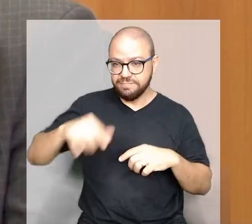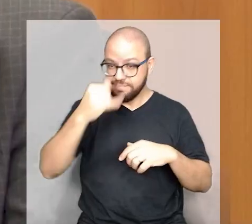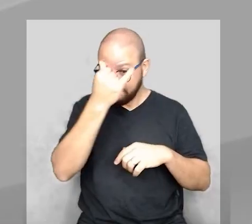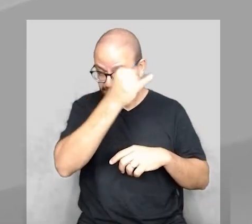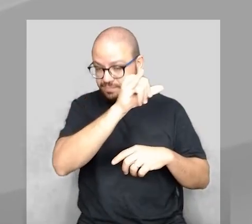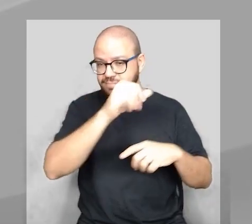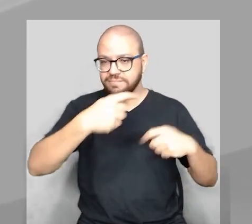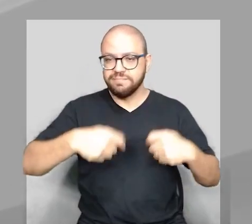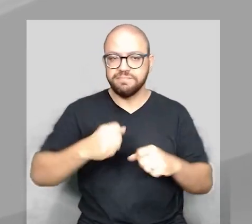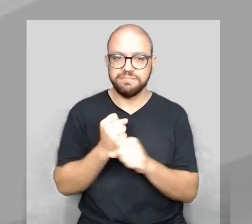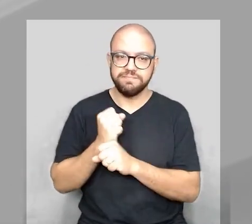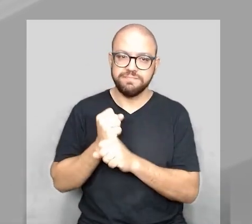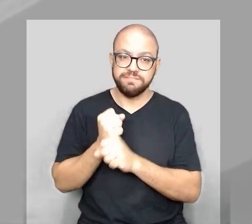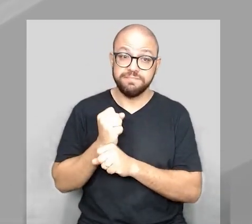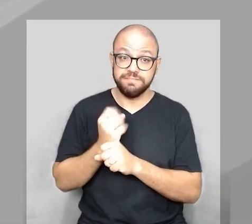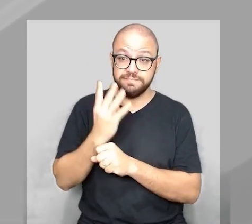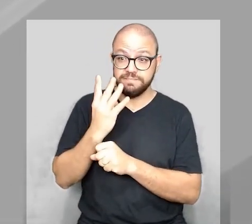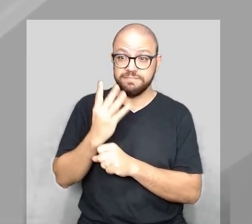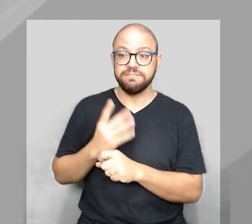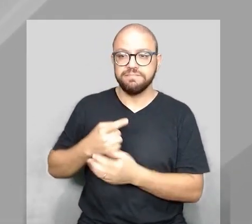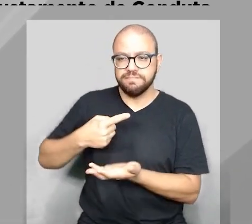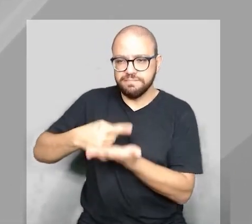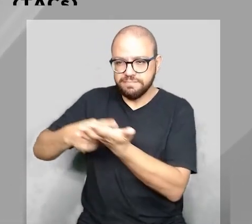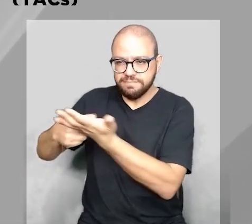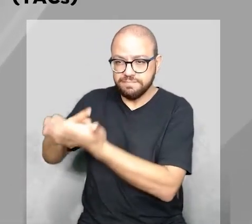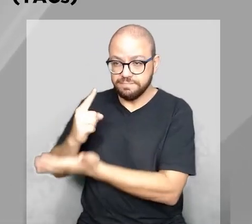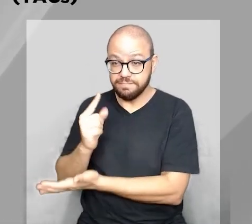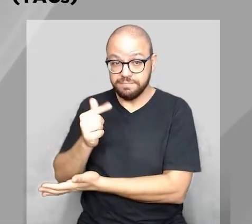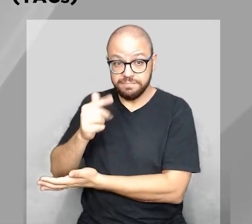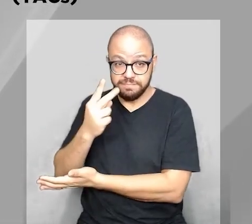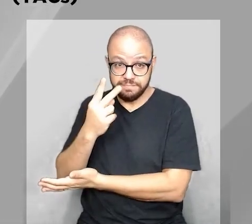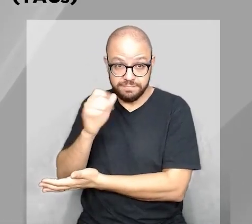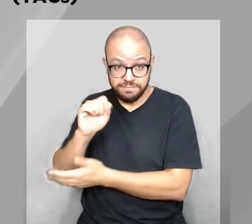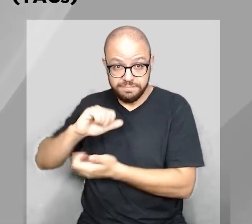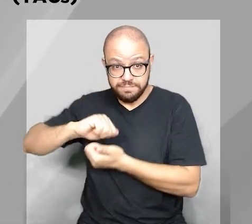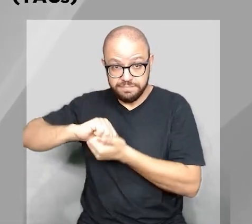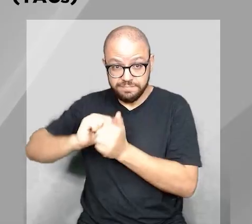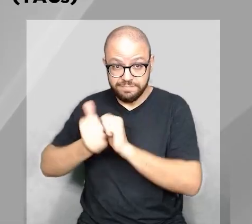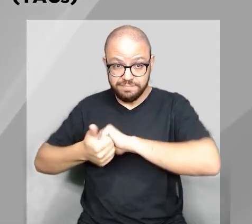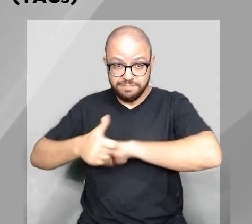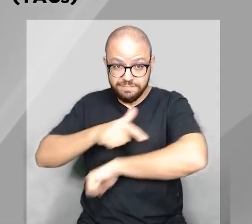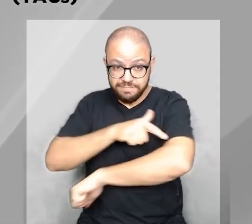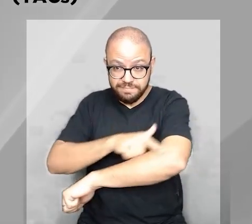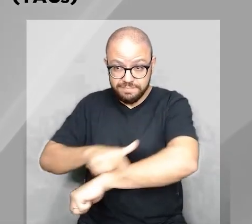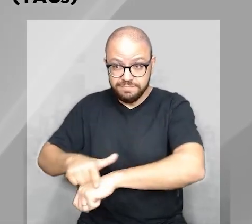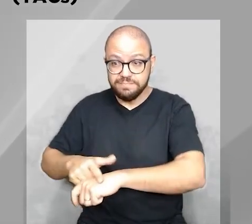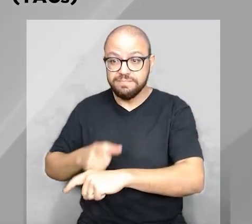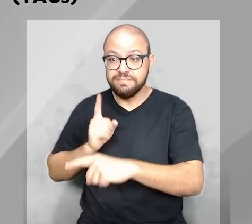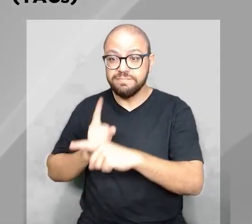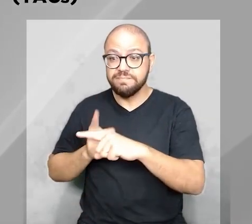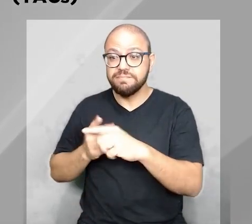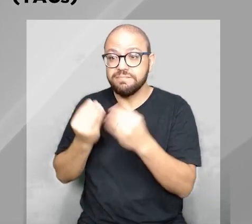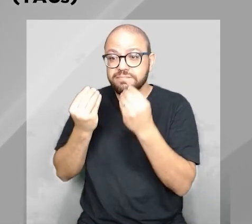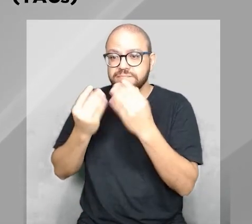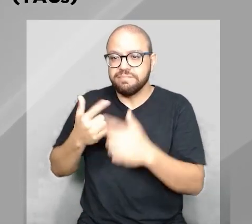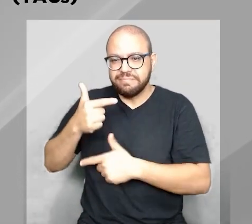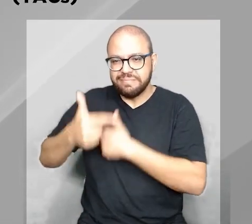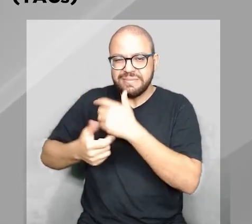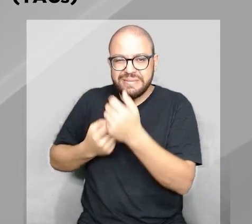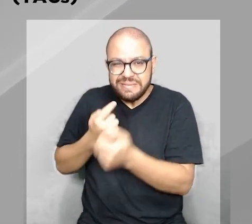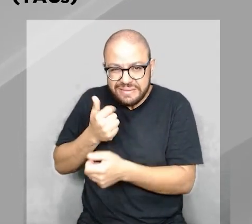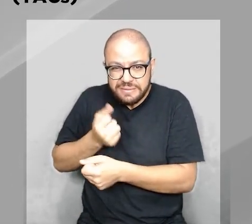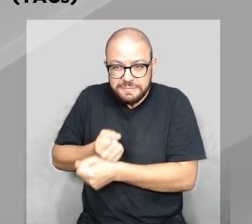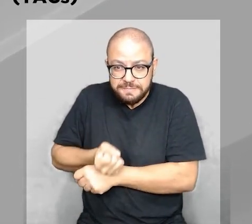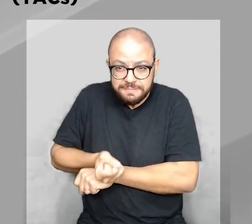que combater. Nos últimos 4 anos, o MPT firmou 1.728 termos de ajustamento de conduta voltados à erradicação